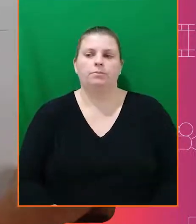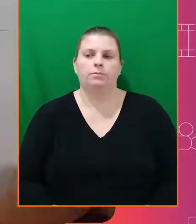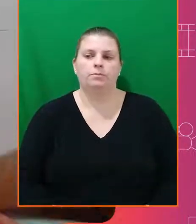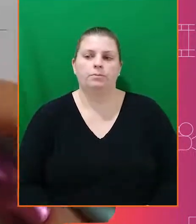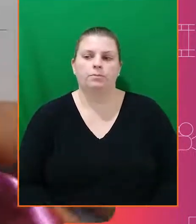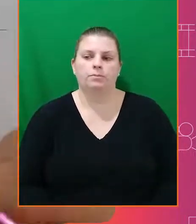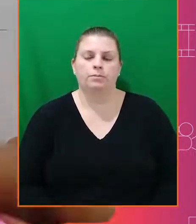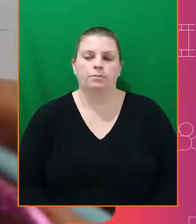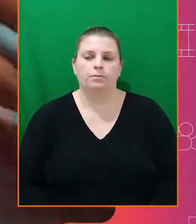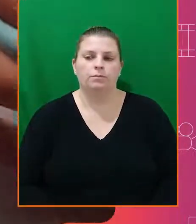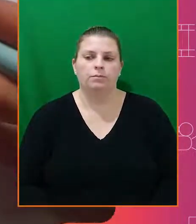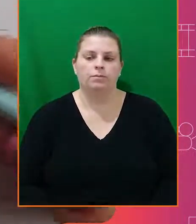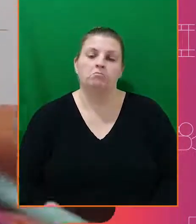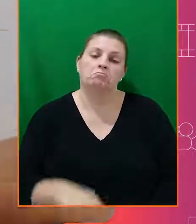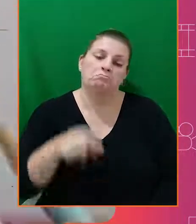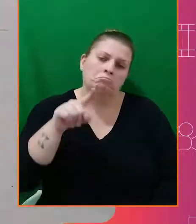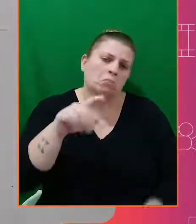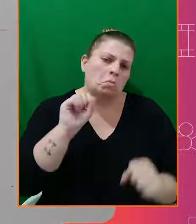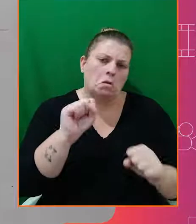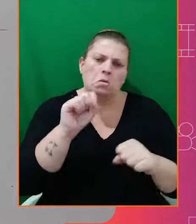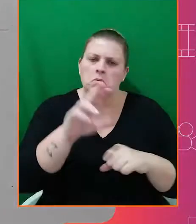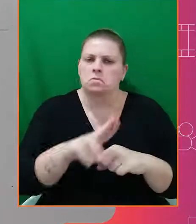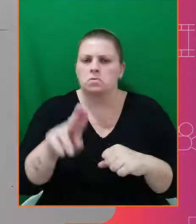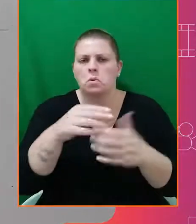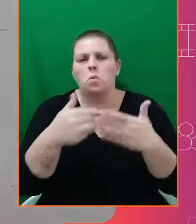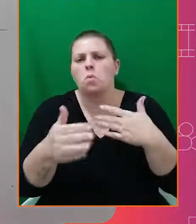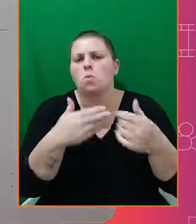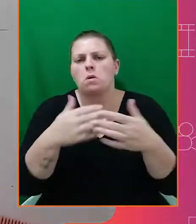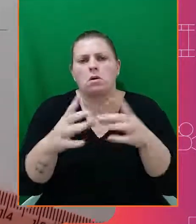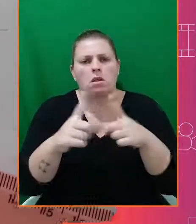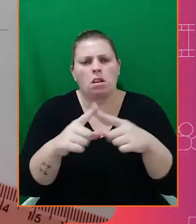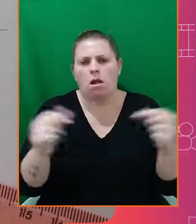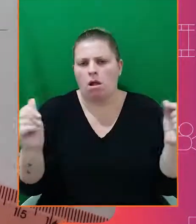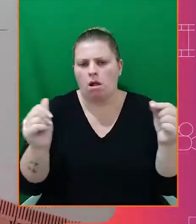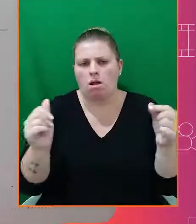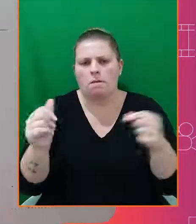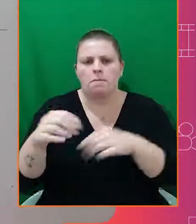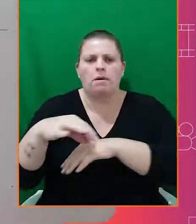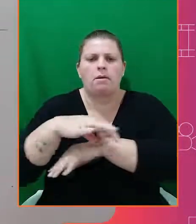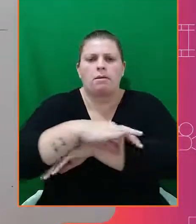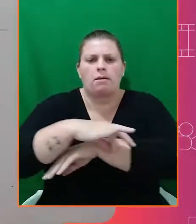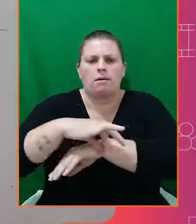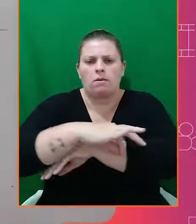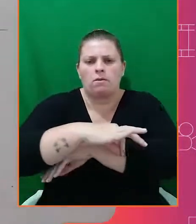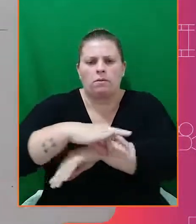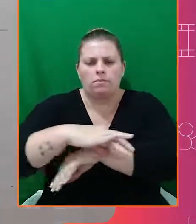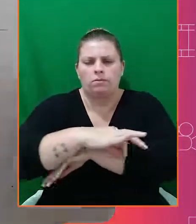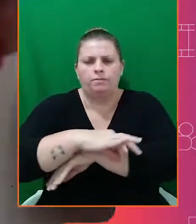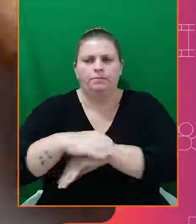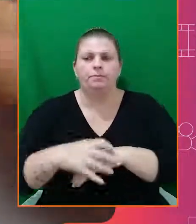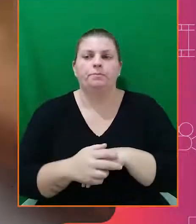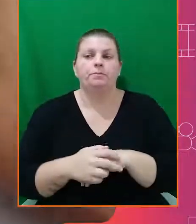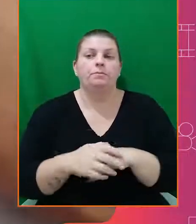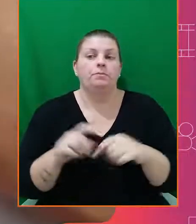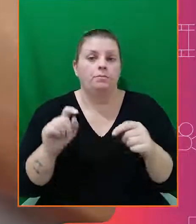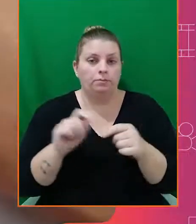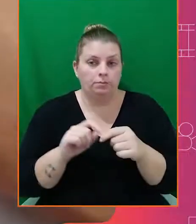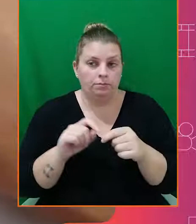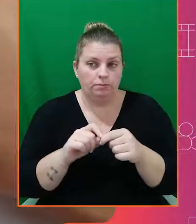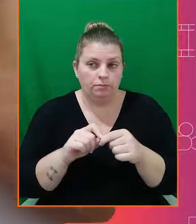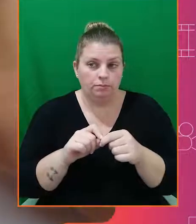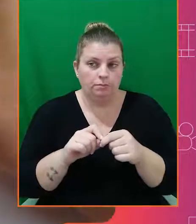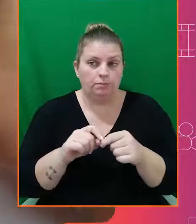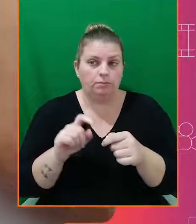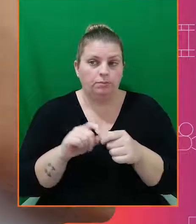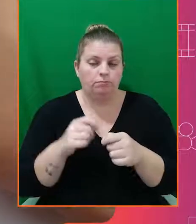piso. Você pode usar qualquer lápis e uma régua também ajuda bastante. Para fazer isso, eu